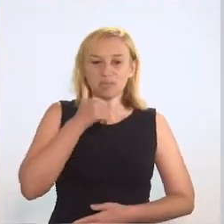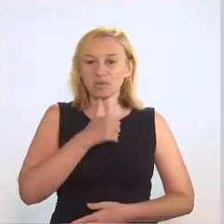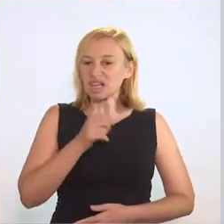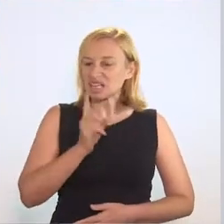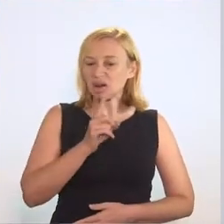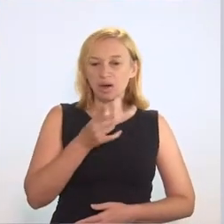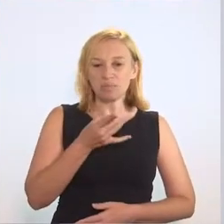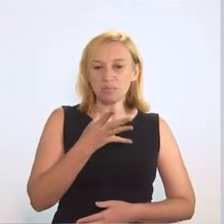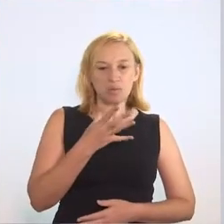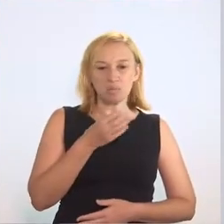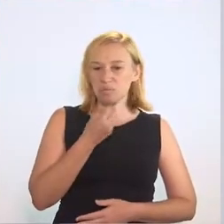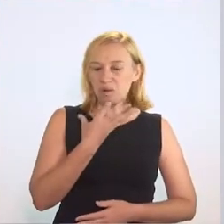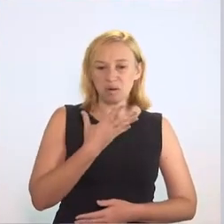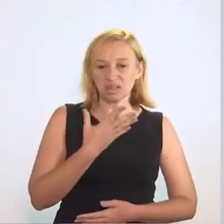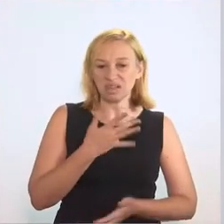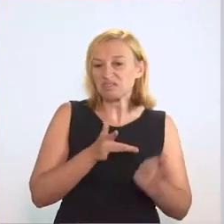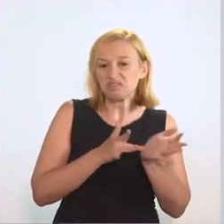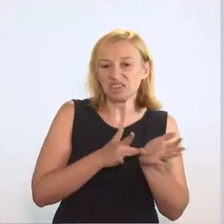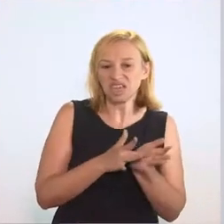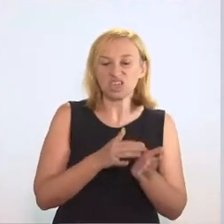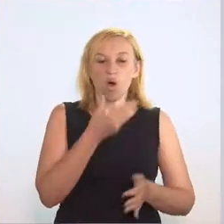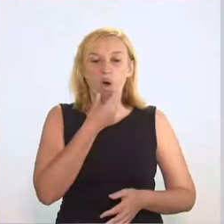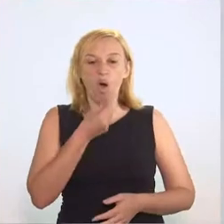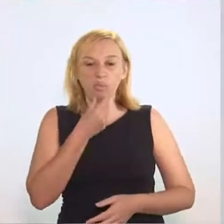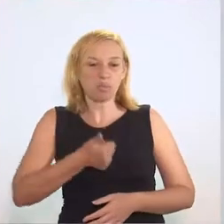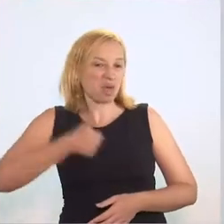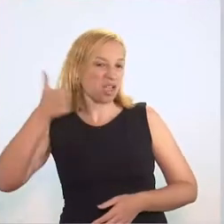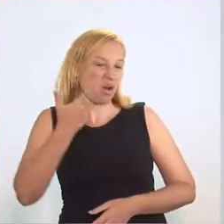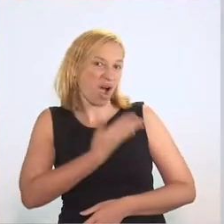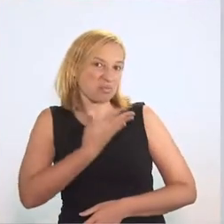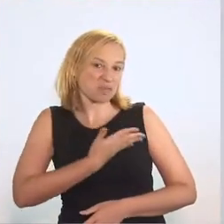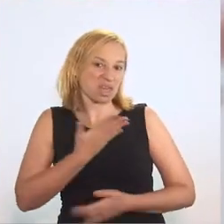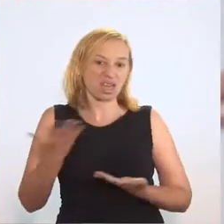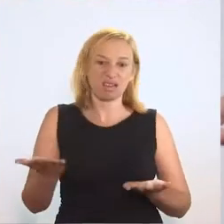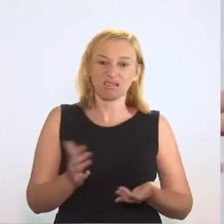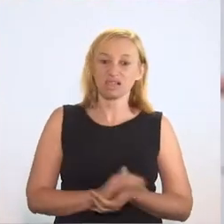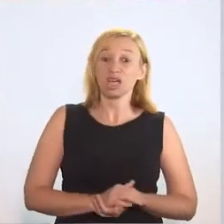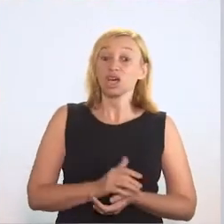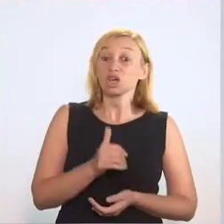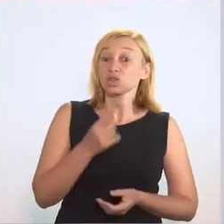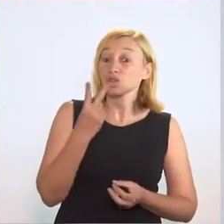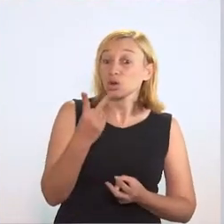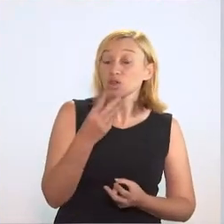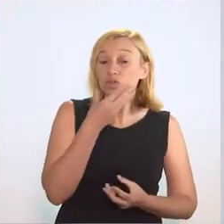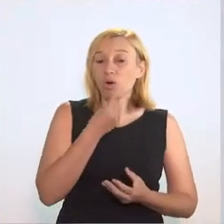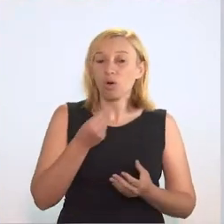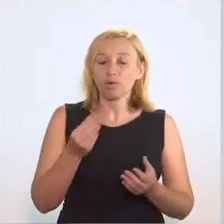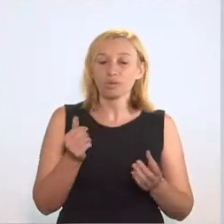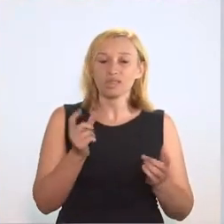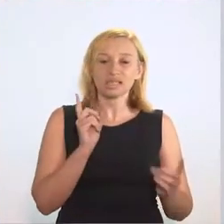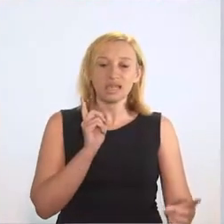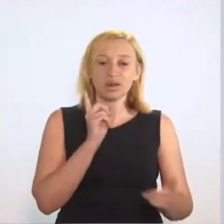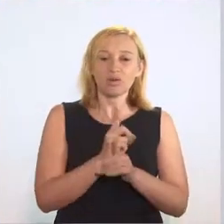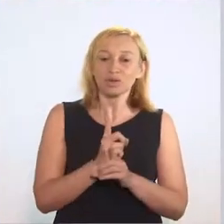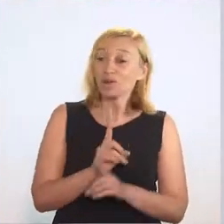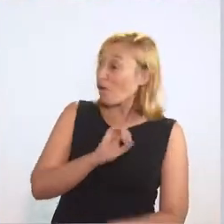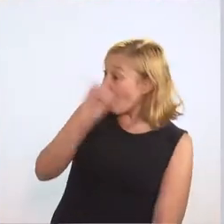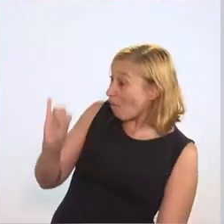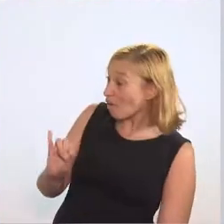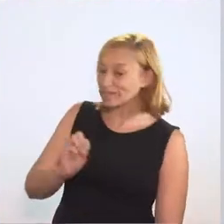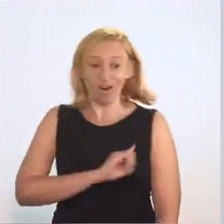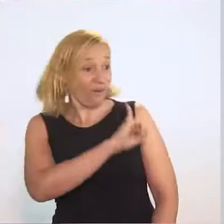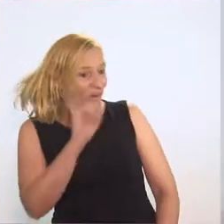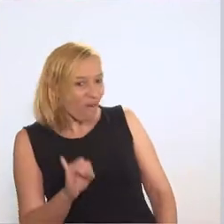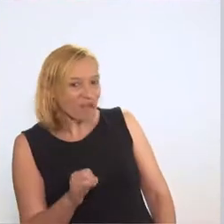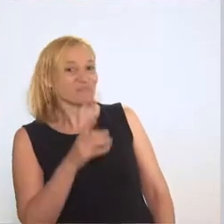aquela coisa, duas mulheres se encontram, oi, amiga, dão dois beijinhos, saem. Ai, que jararaca, que não sei o quê. Dois homens se encontram, oi, seu isso,